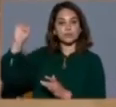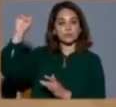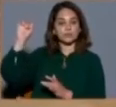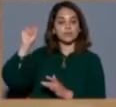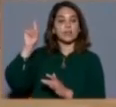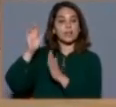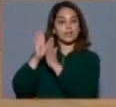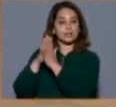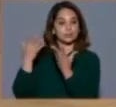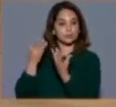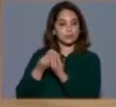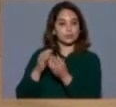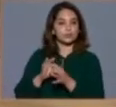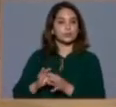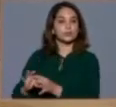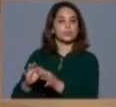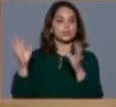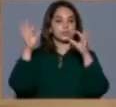na unidade do Espírito Santo.